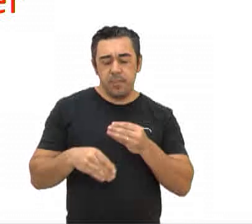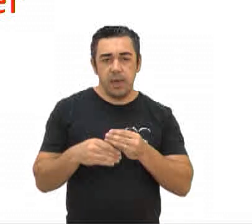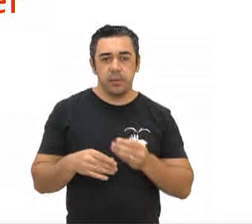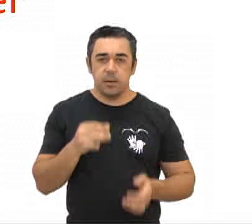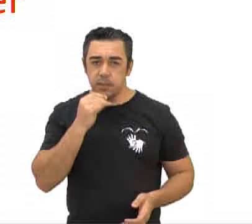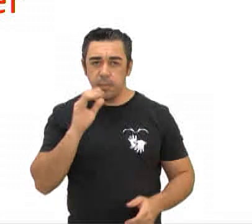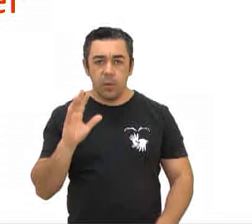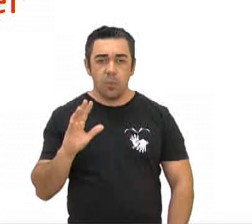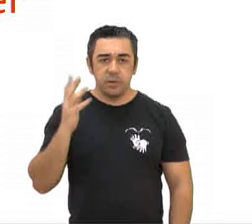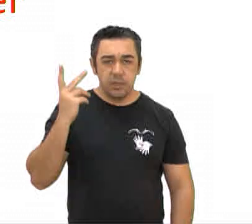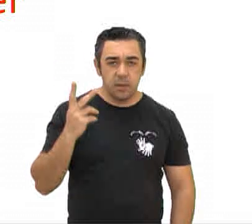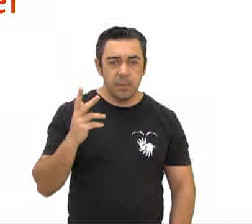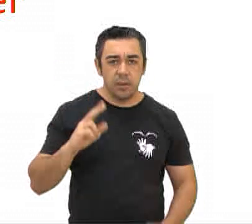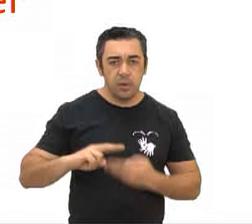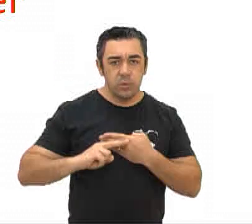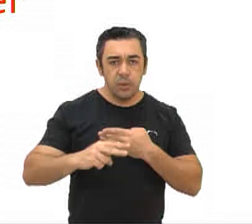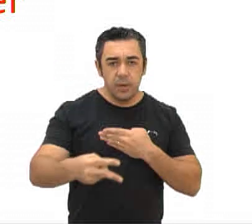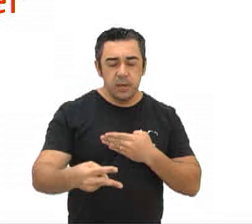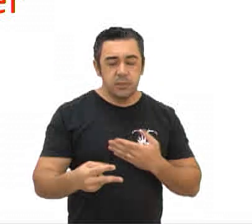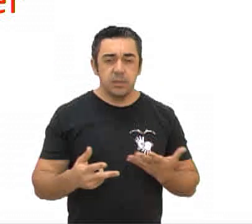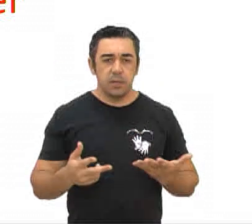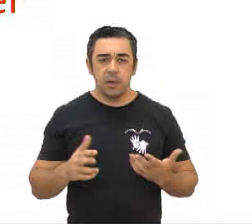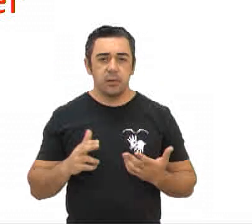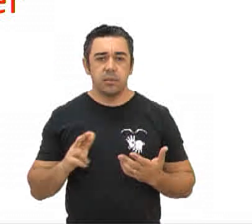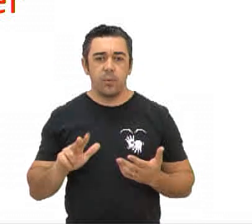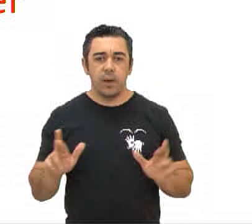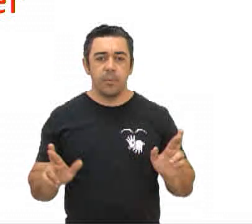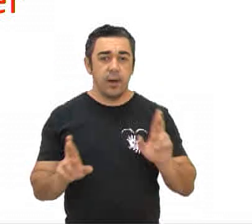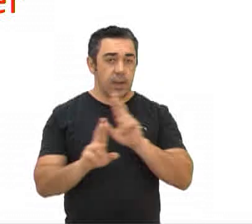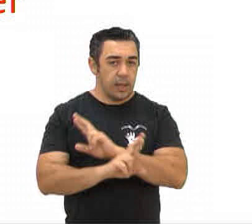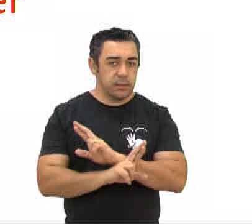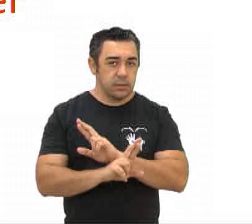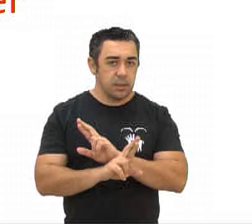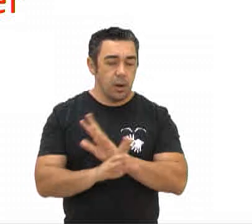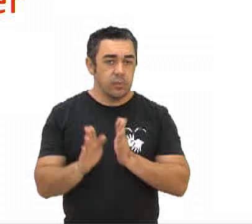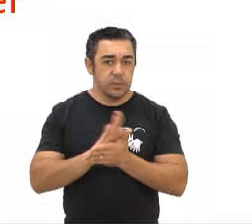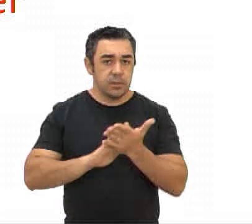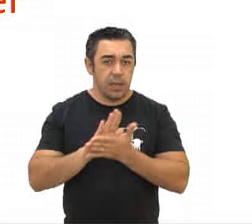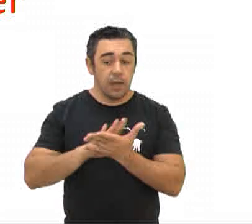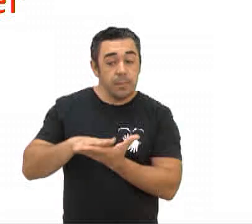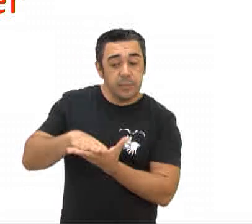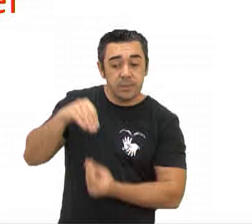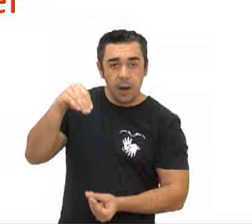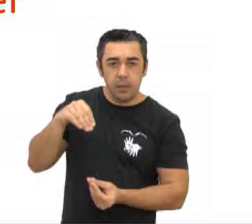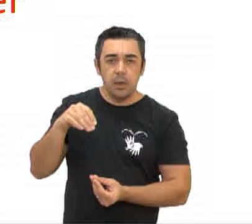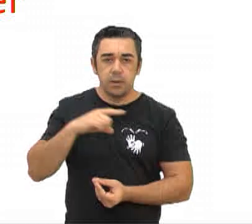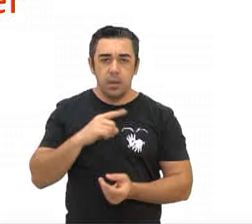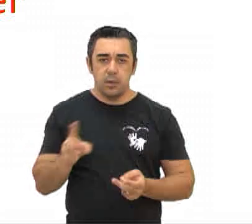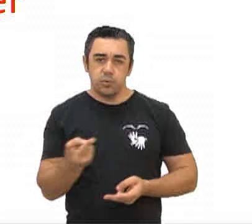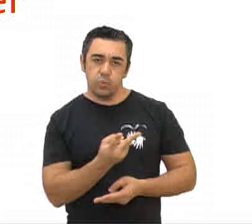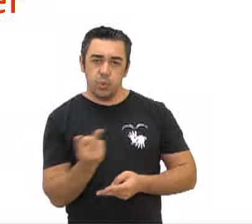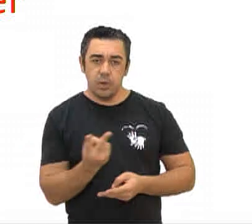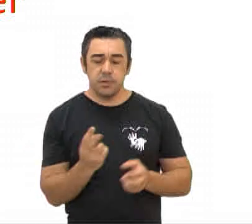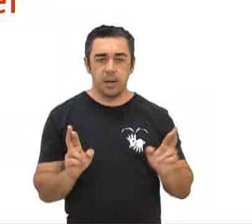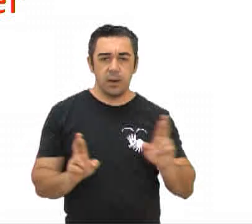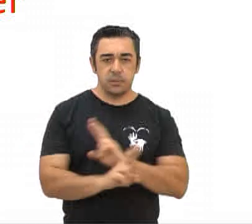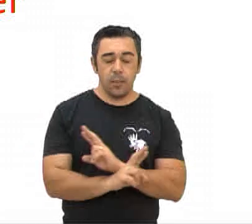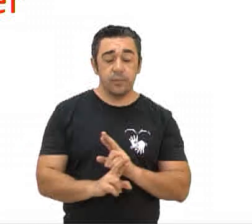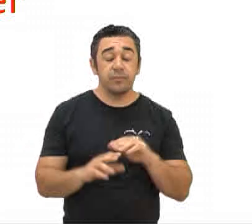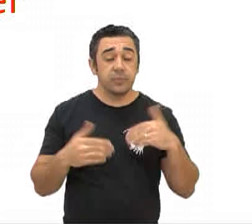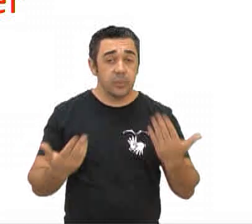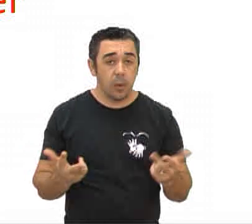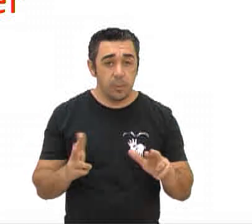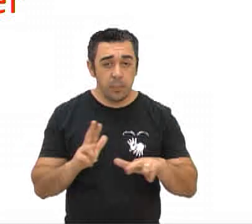causa e efeito. Não é possível estabelecer uma relação metafísica entre as duas. Portanto,